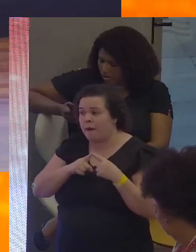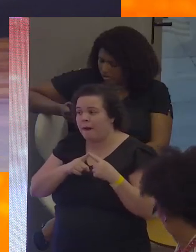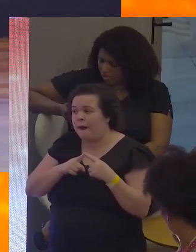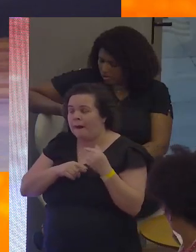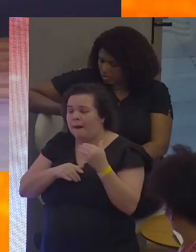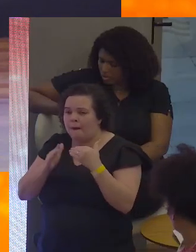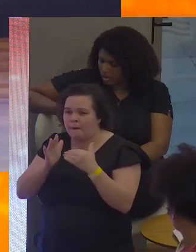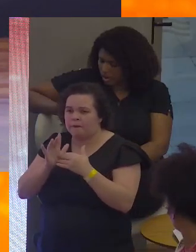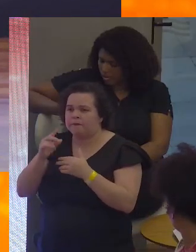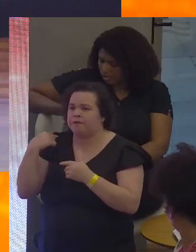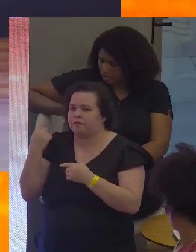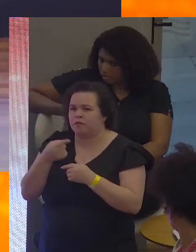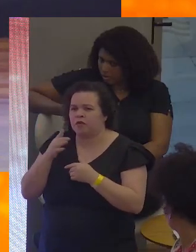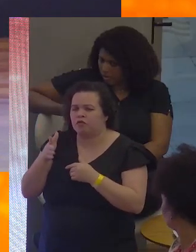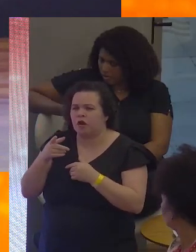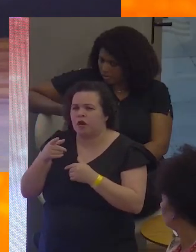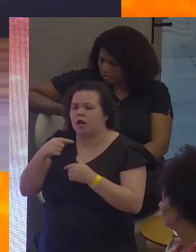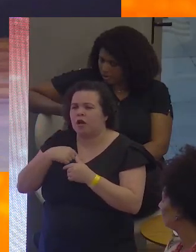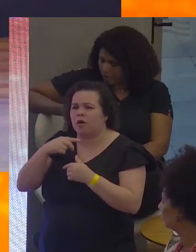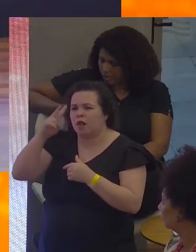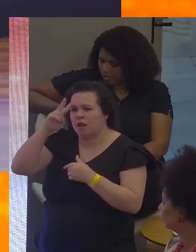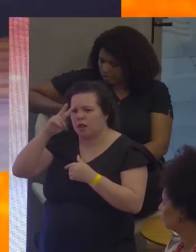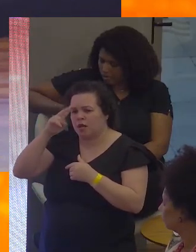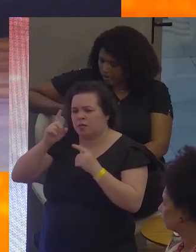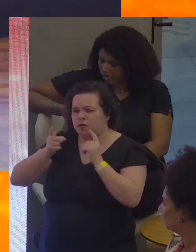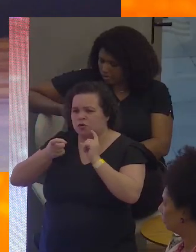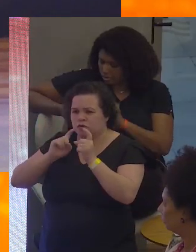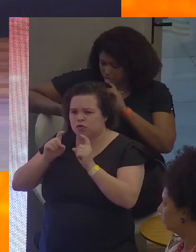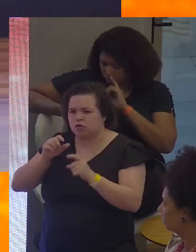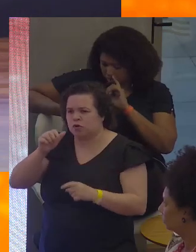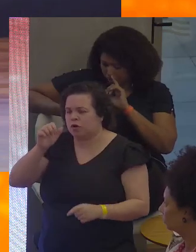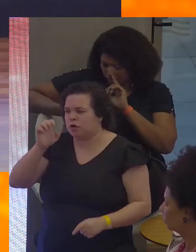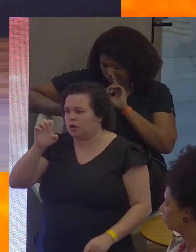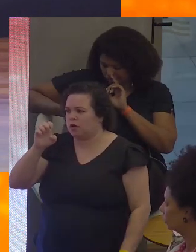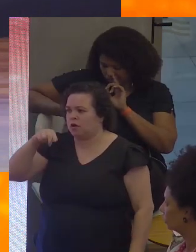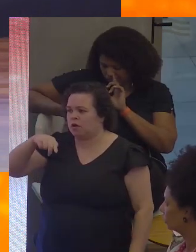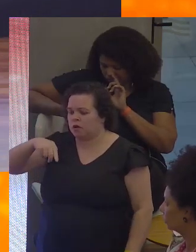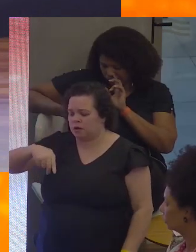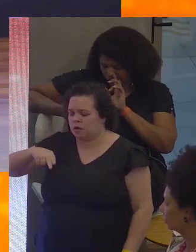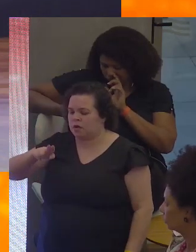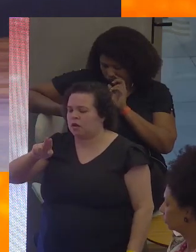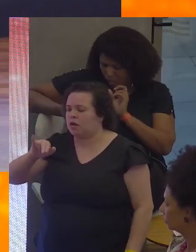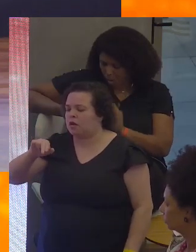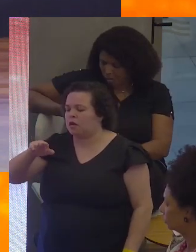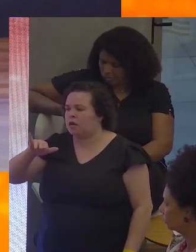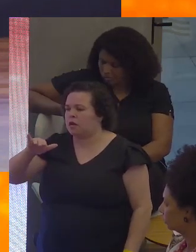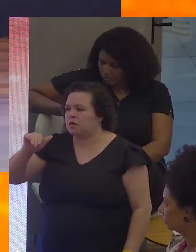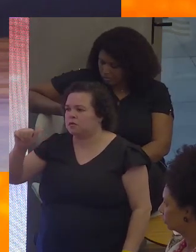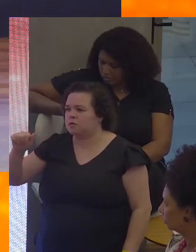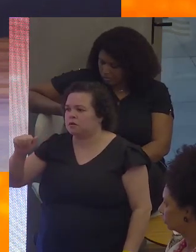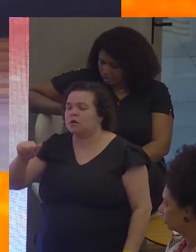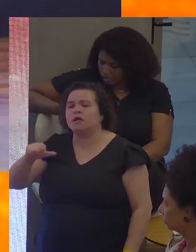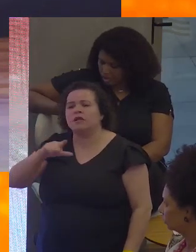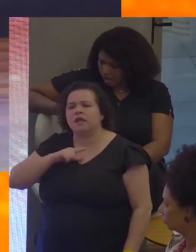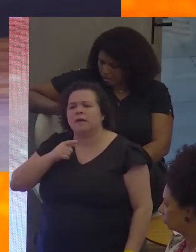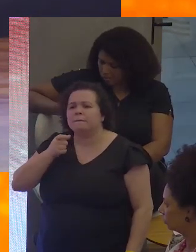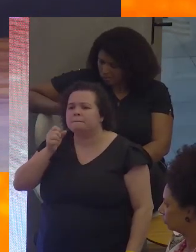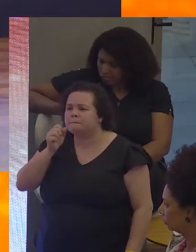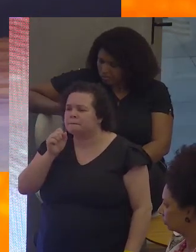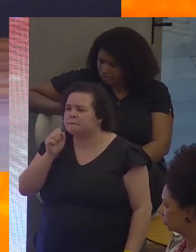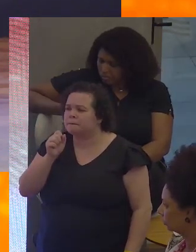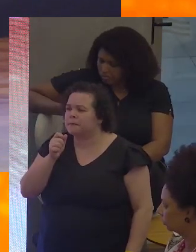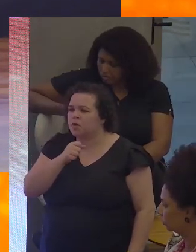todos nós já nos pegamos aqui. Eu lembro da gente discutindo sobre equinácea, falando, poxa, mas nos Estados Unidos tem pirulito de equinácea. Tudo